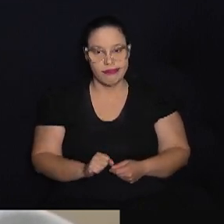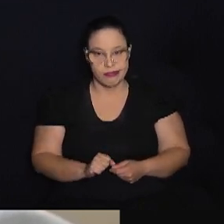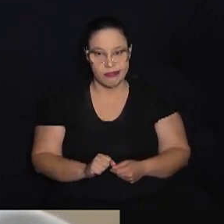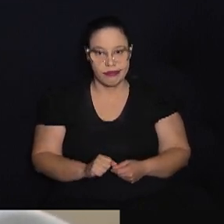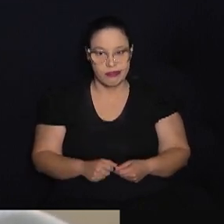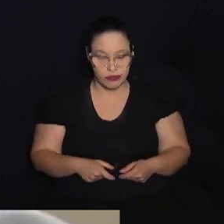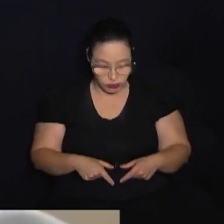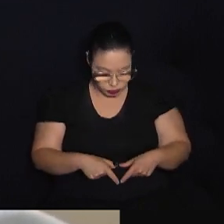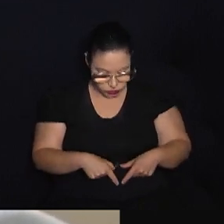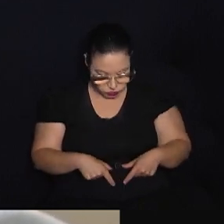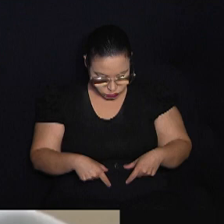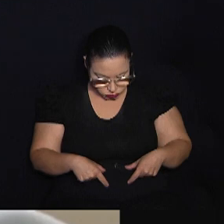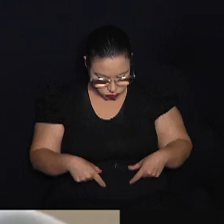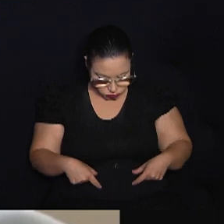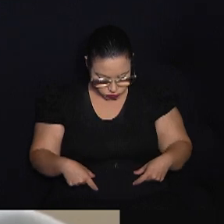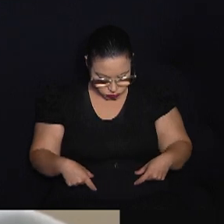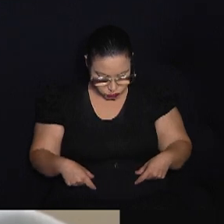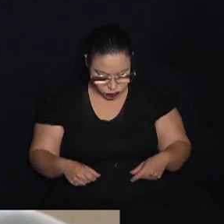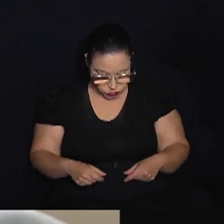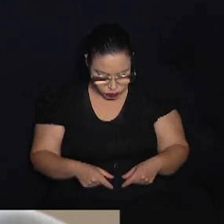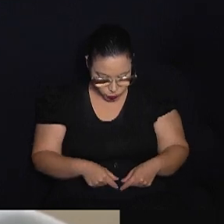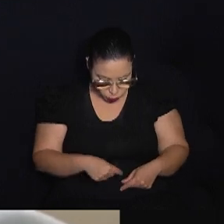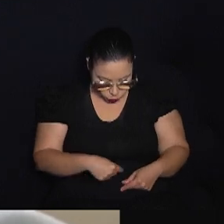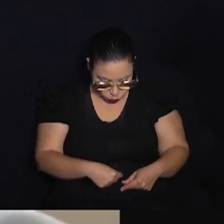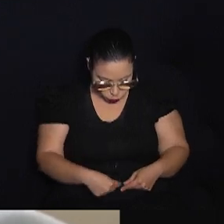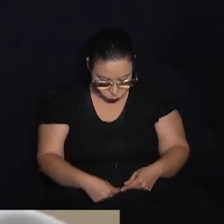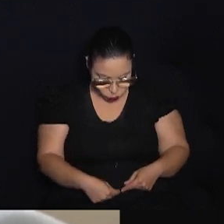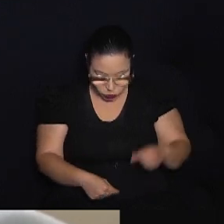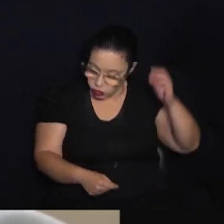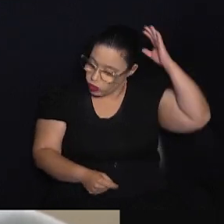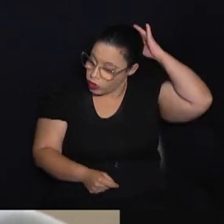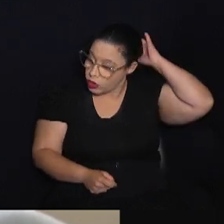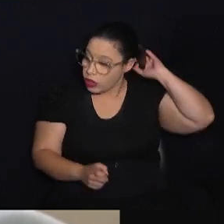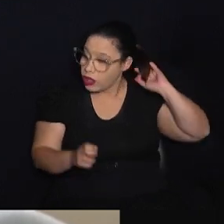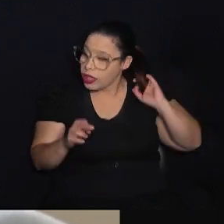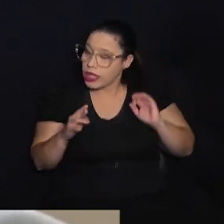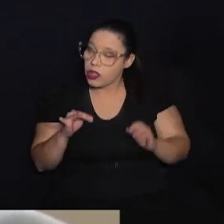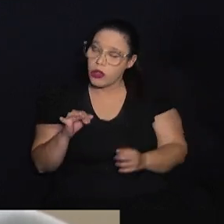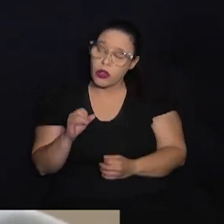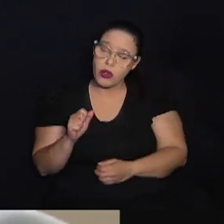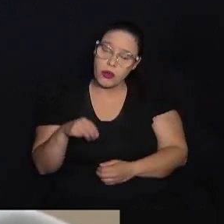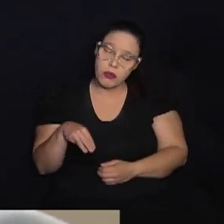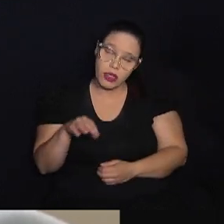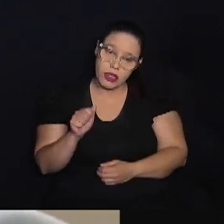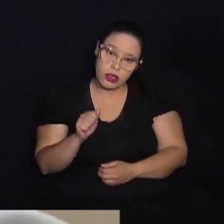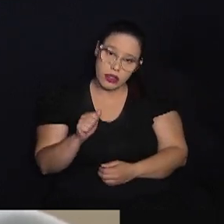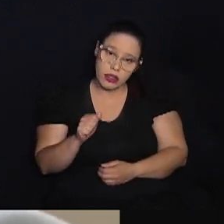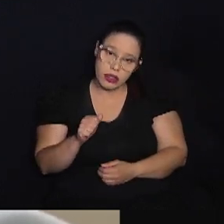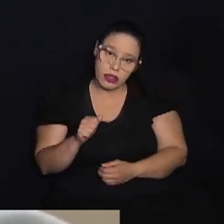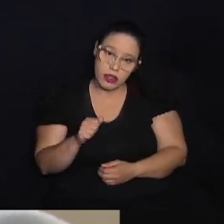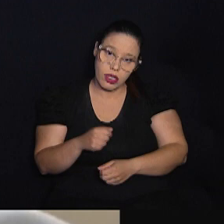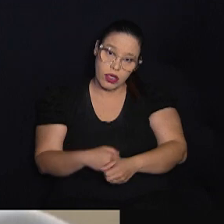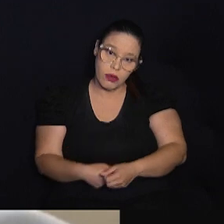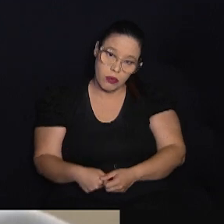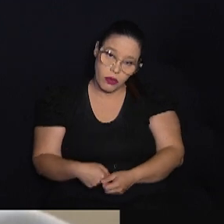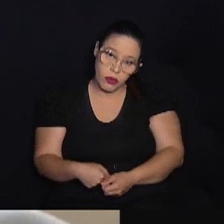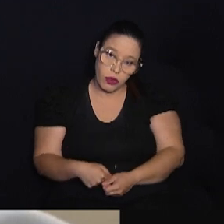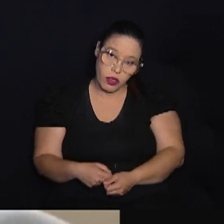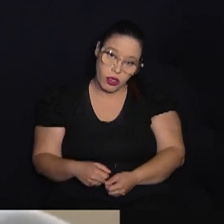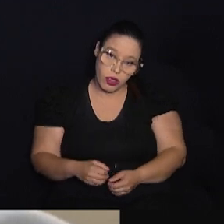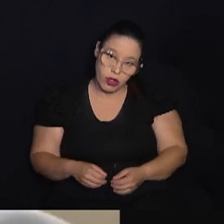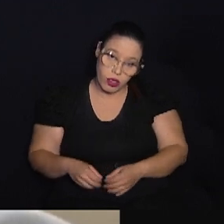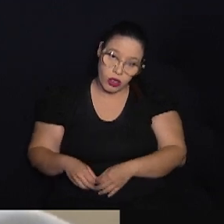faz um cano, que seria a cistostomia, seria um caninho na pele com uma